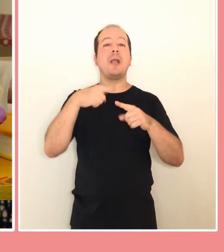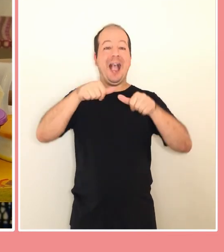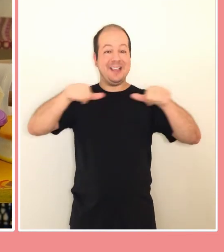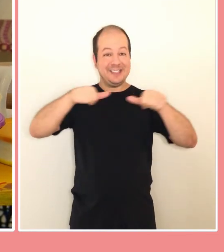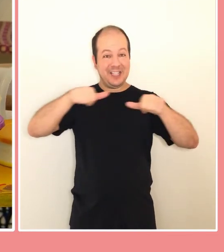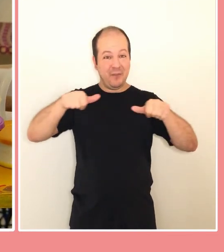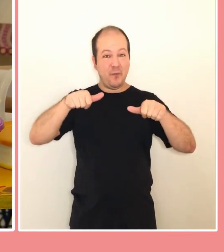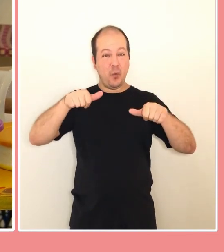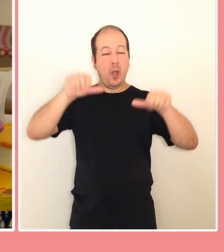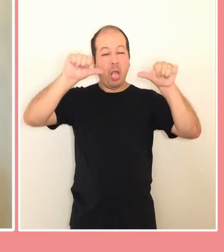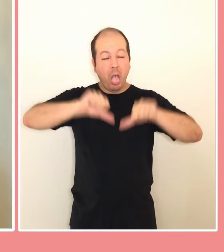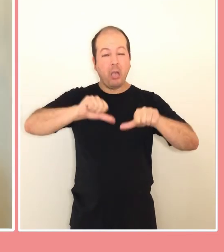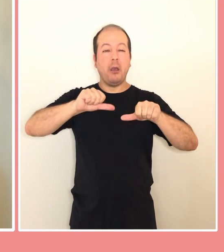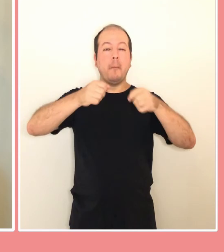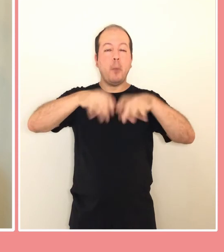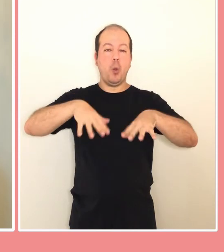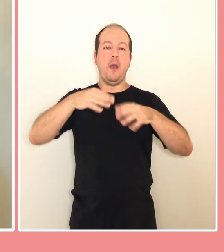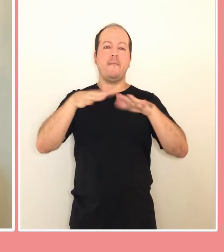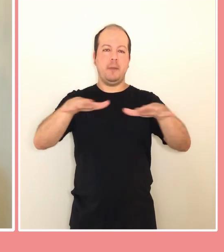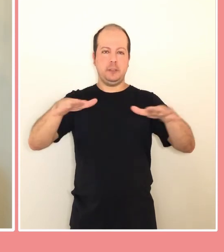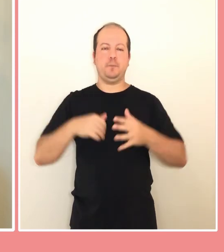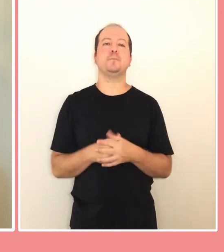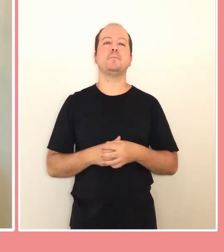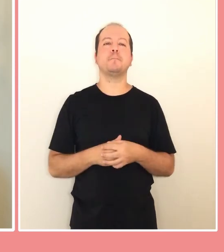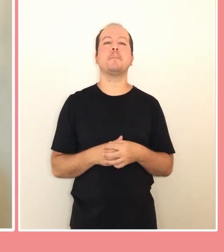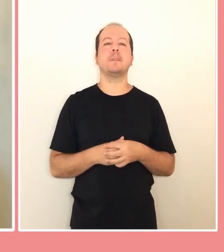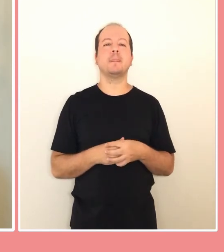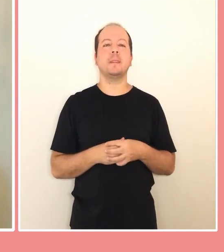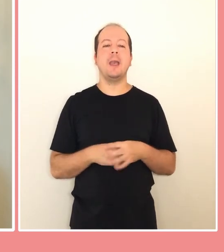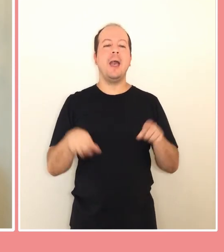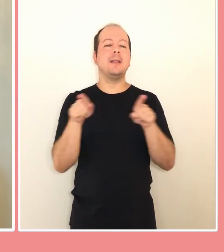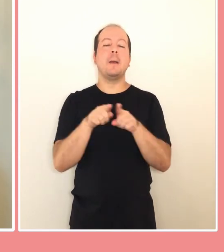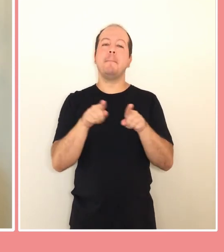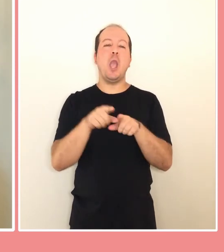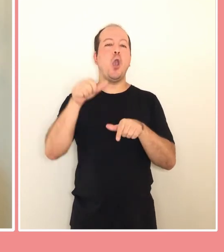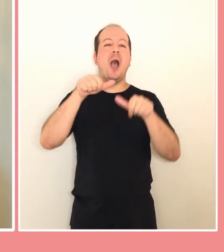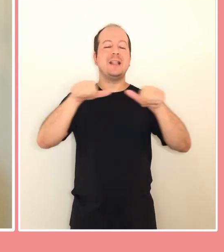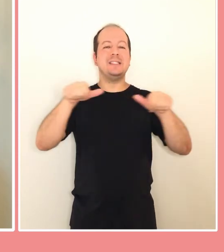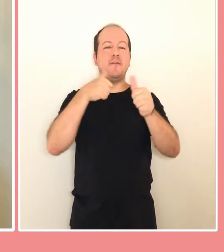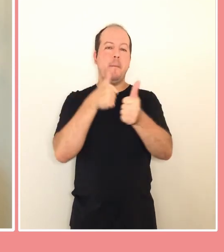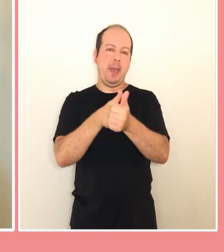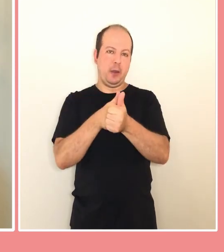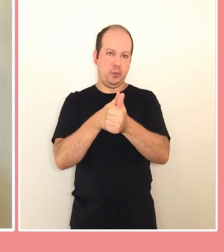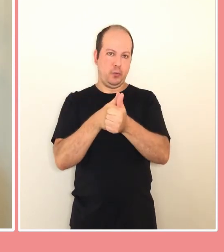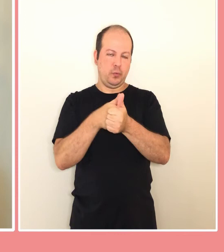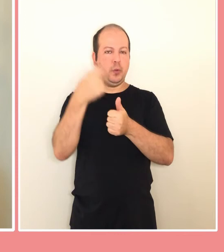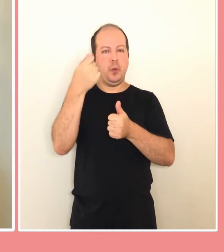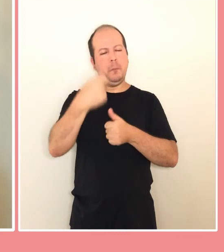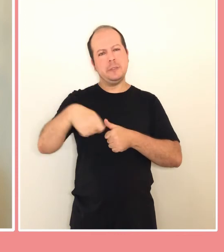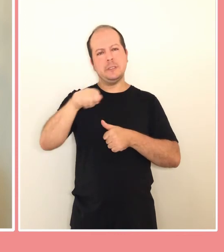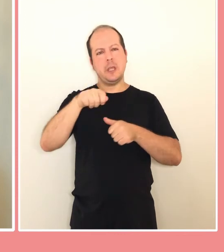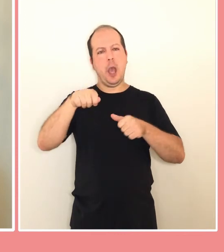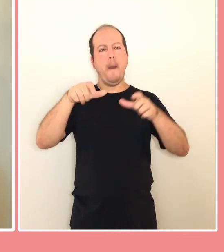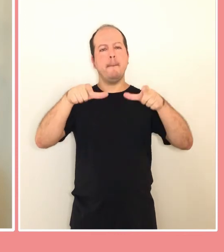sacola. Então, aqui. E também, não vamos colocar adesivo também muito perto do pote,